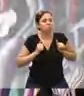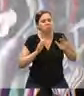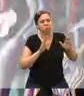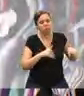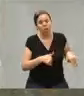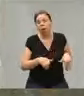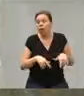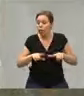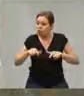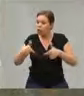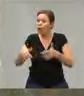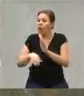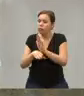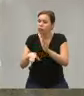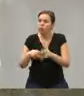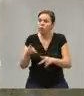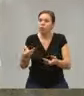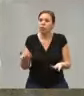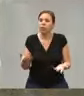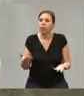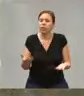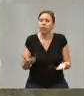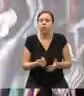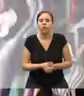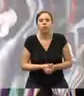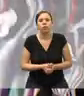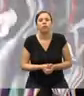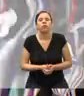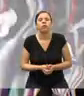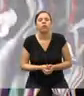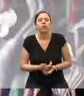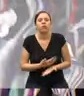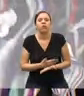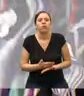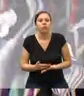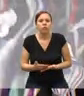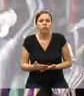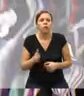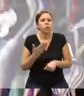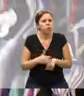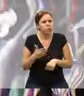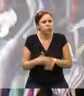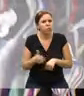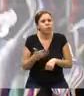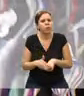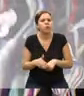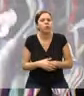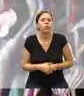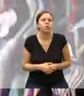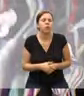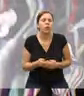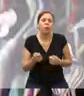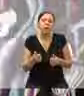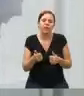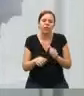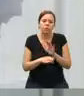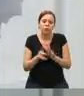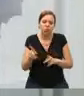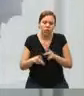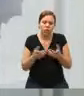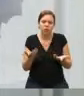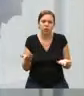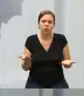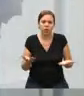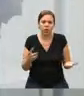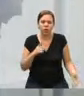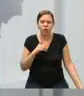do seu mundinho. Do conforto, da sua caixinha, né? Exato, e começar a praticar algo em benefício do outro. Agora a